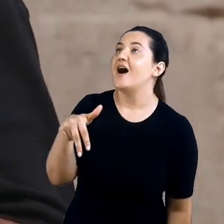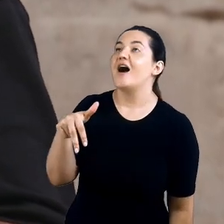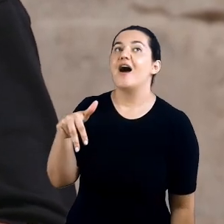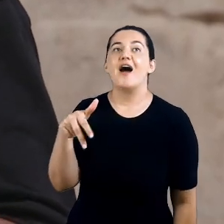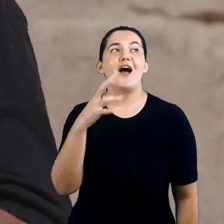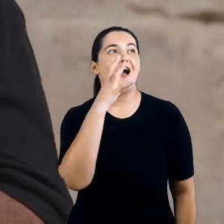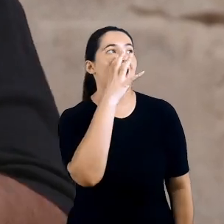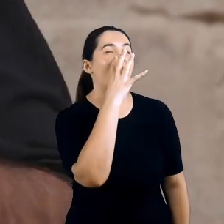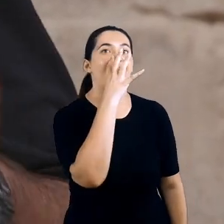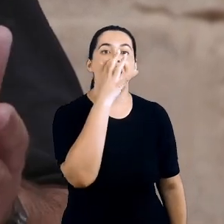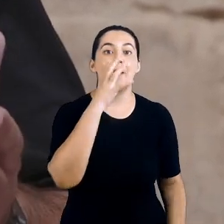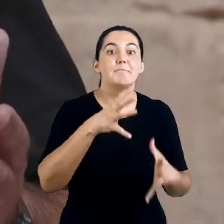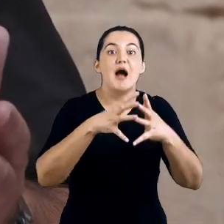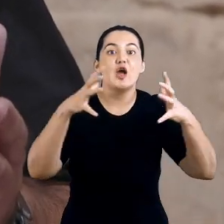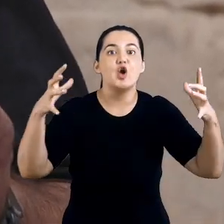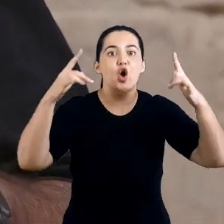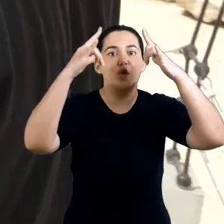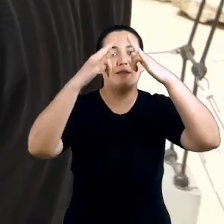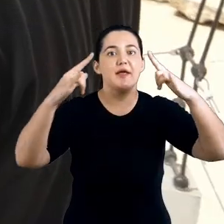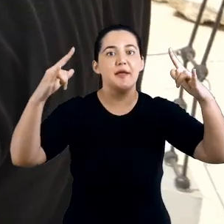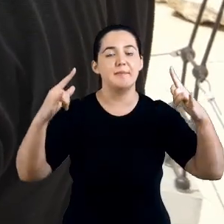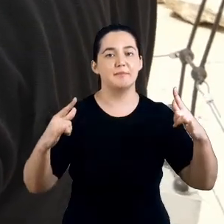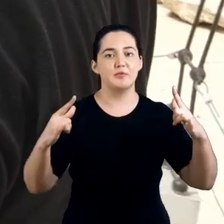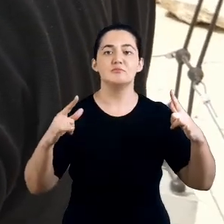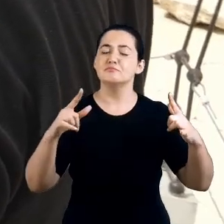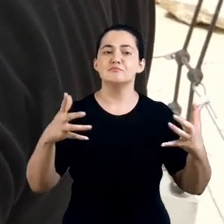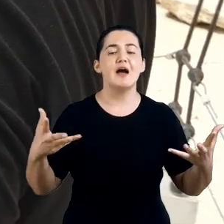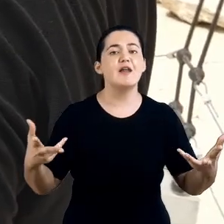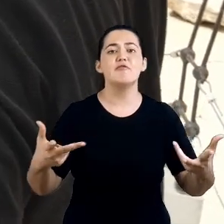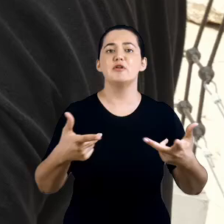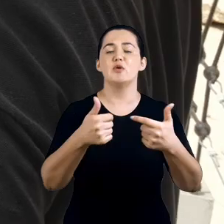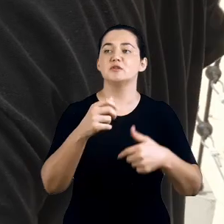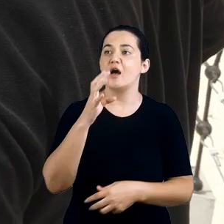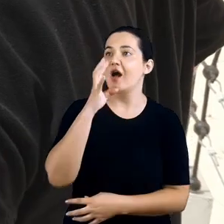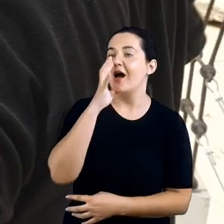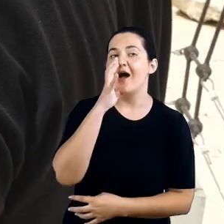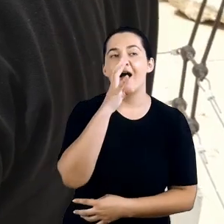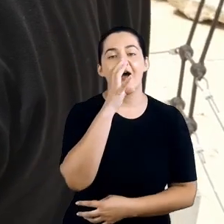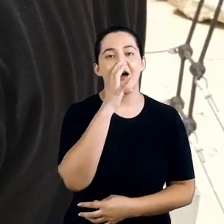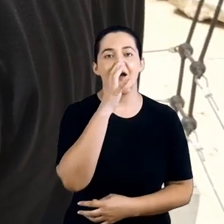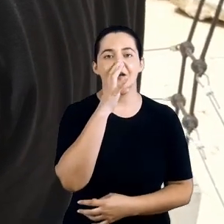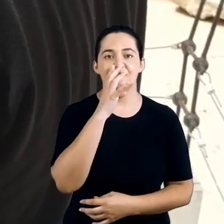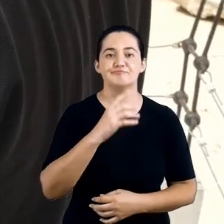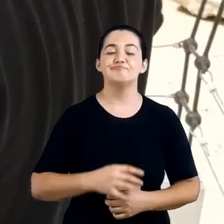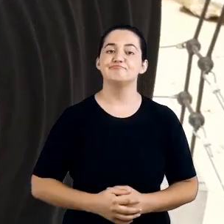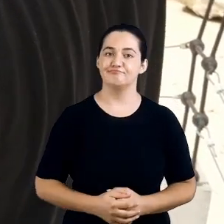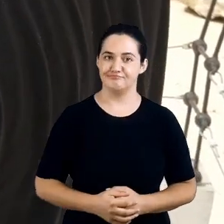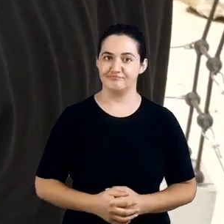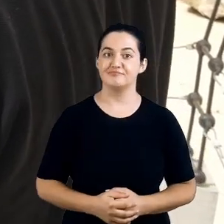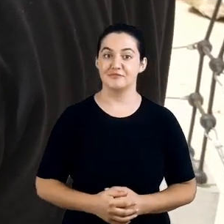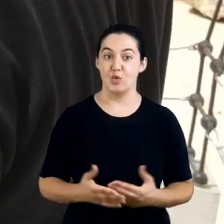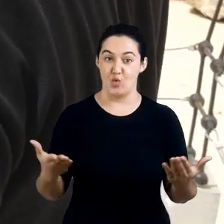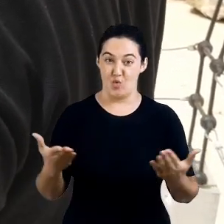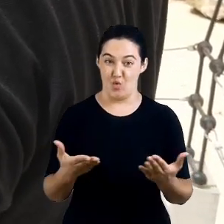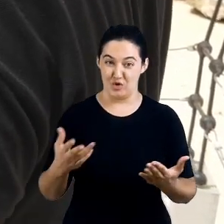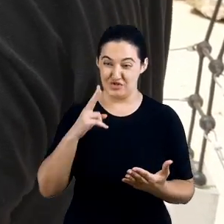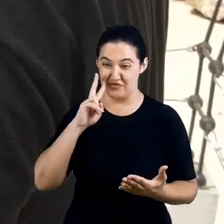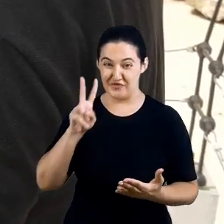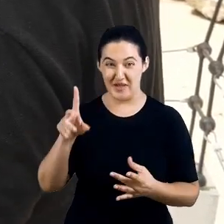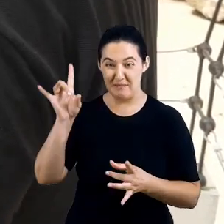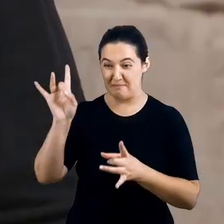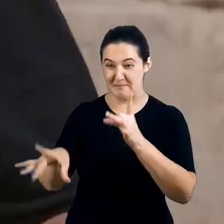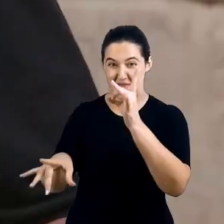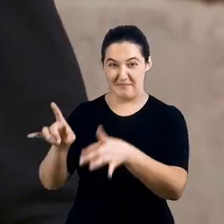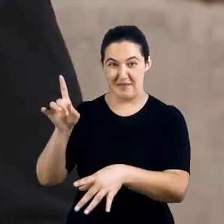lugar lindo, o maior do Império Romano. Foi um espetáculo e tanto para eles, penso eu. E os restos que vemos